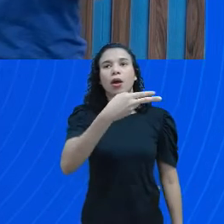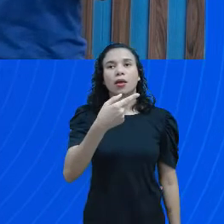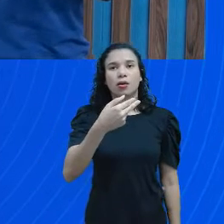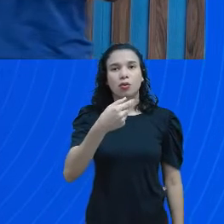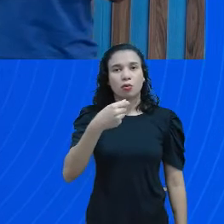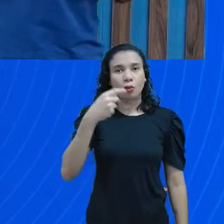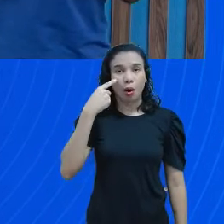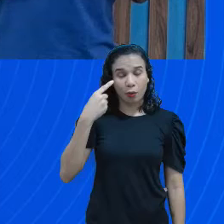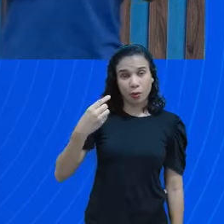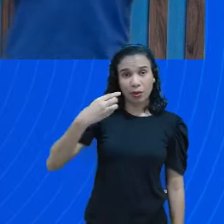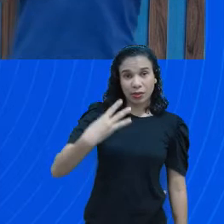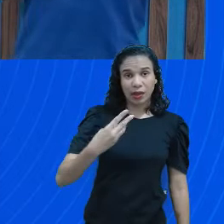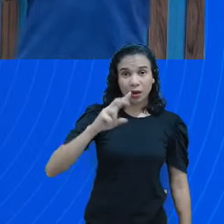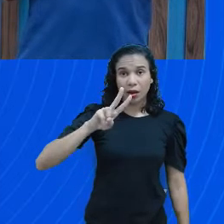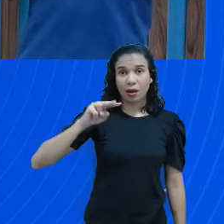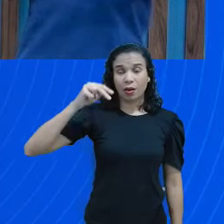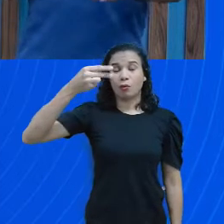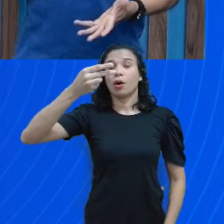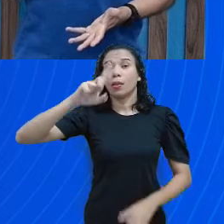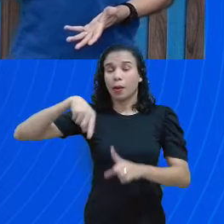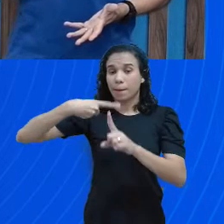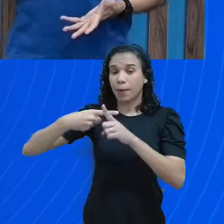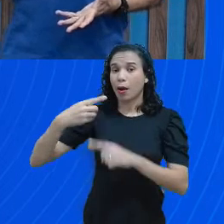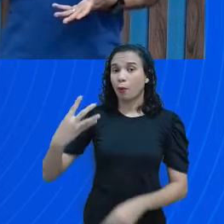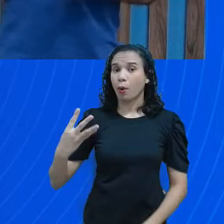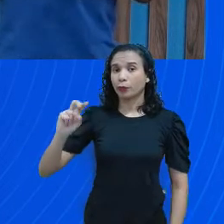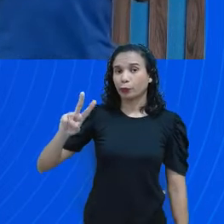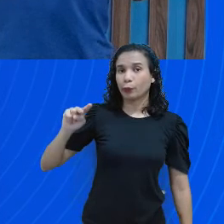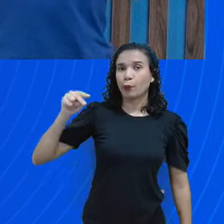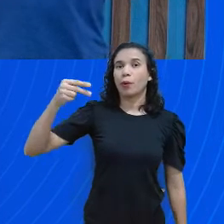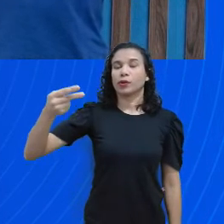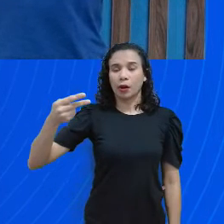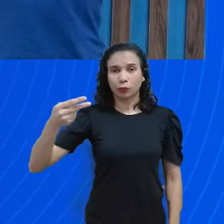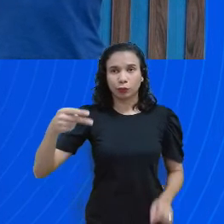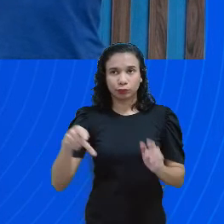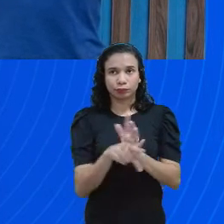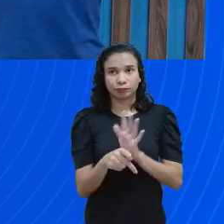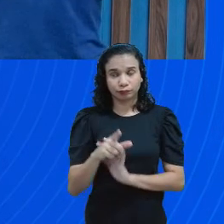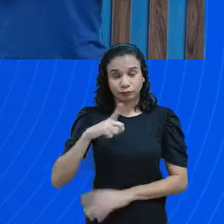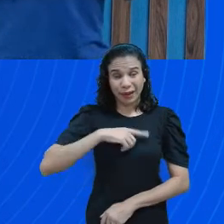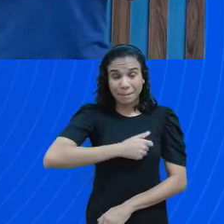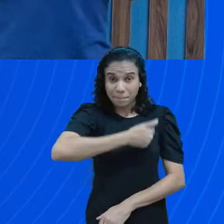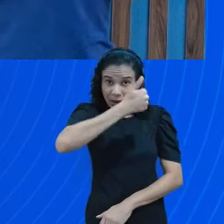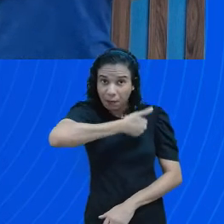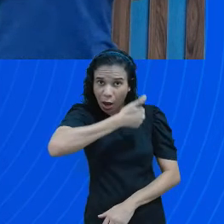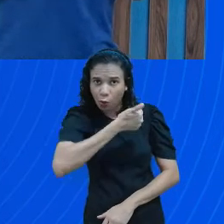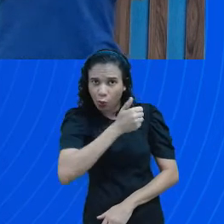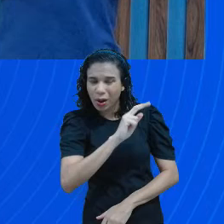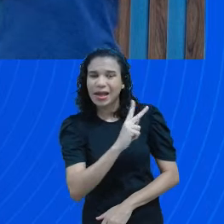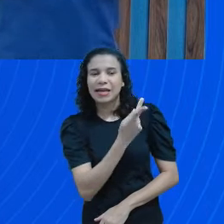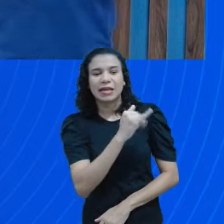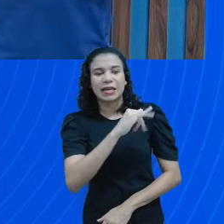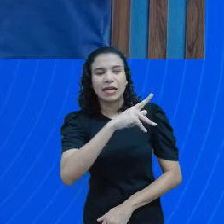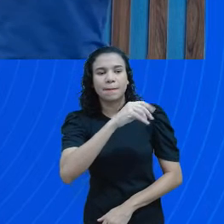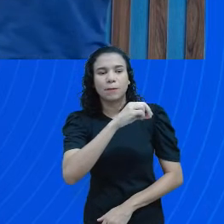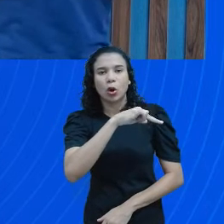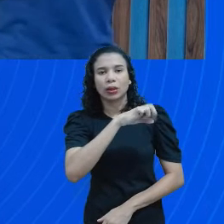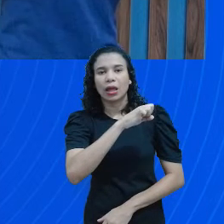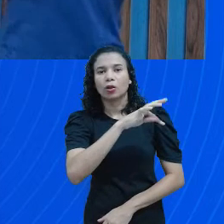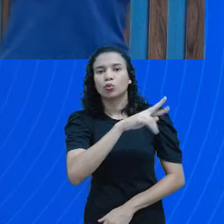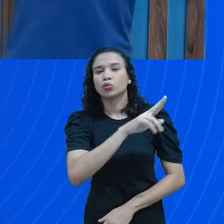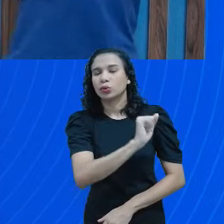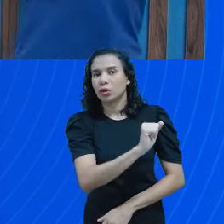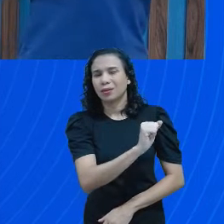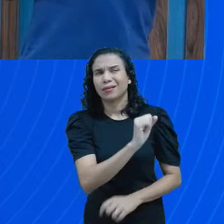quadrado, que é 3 ao quadrado, igual a mais 4 ao quadrado. Então, a hipotenusa vem primeiro. Independente se ela for x ou